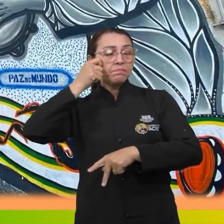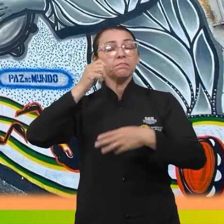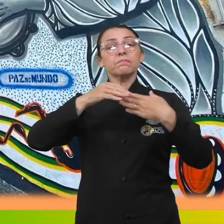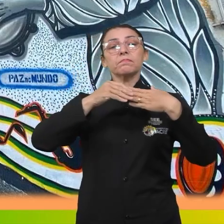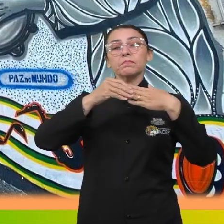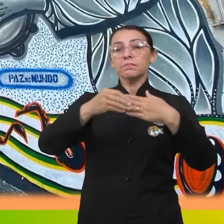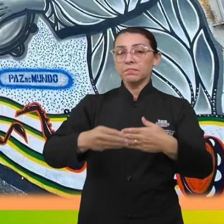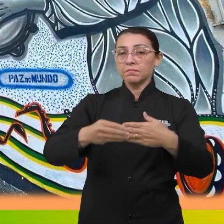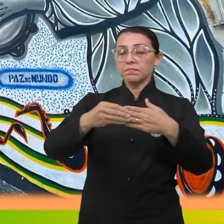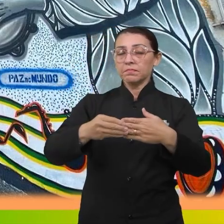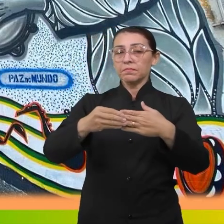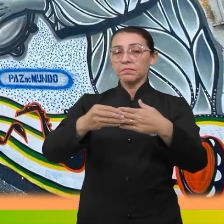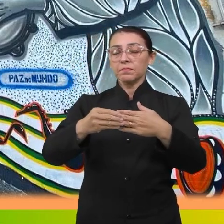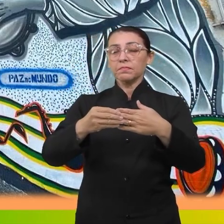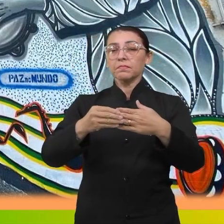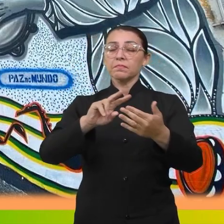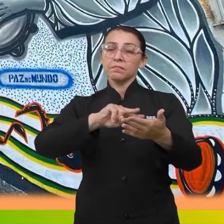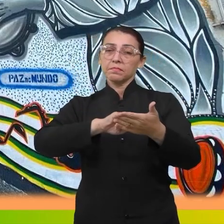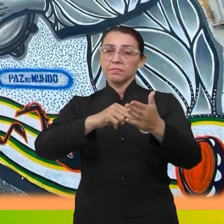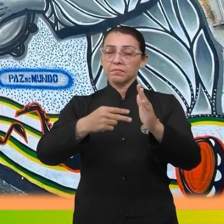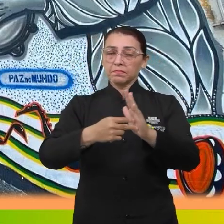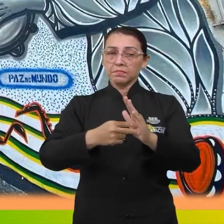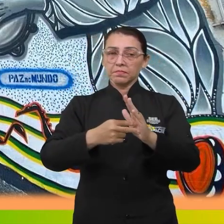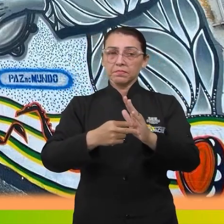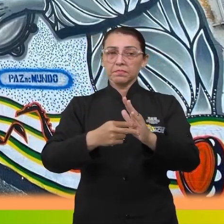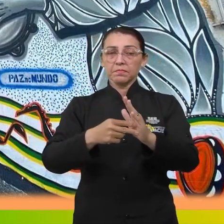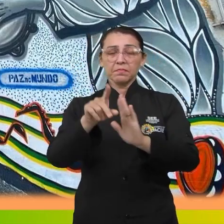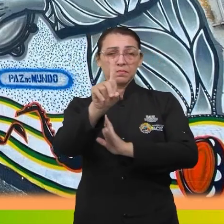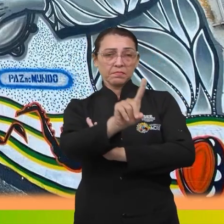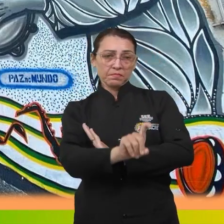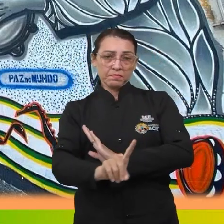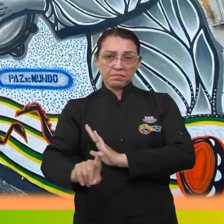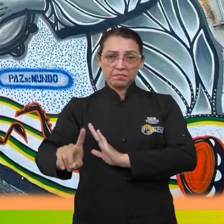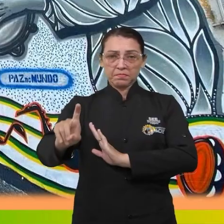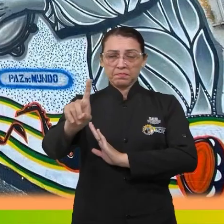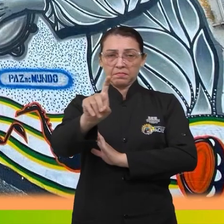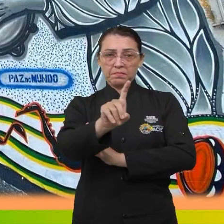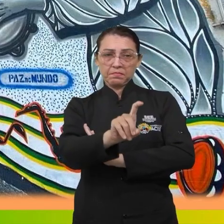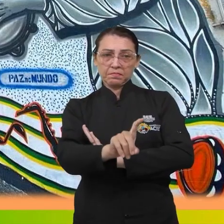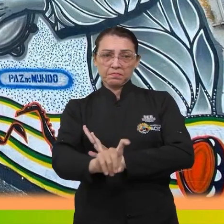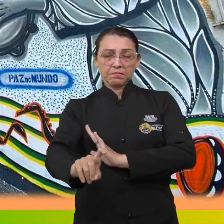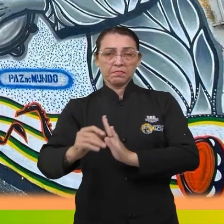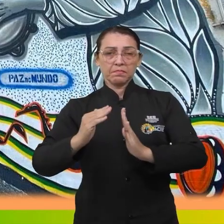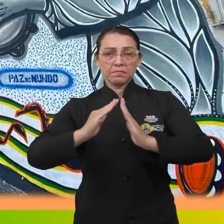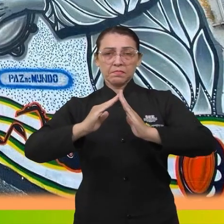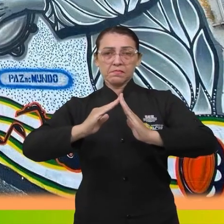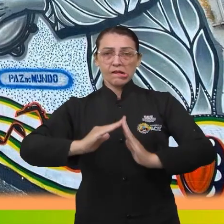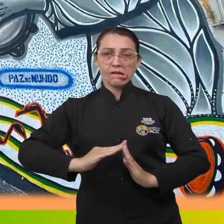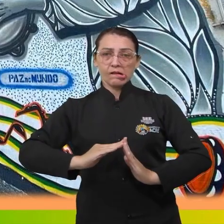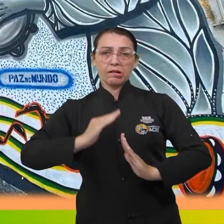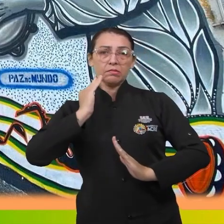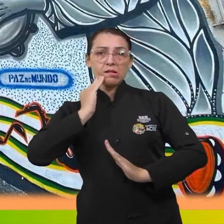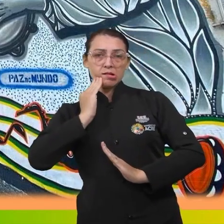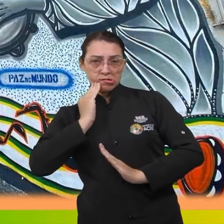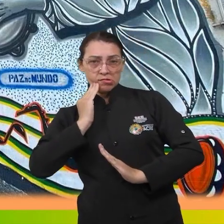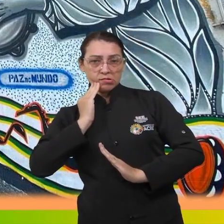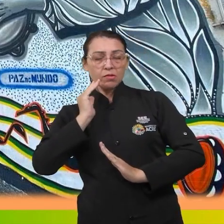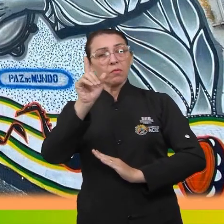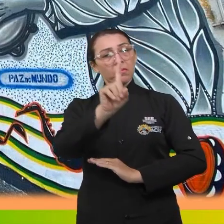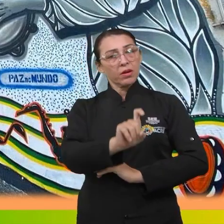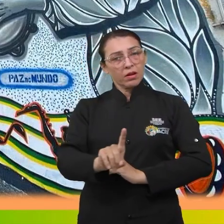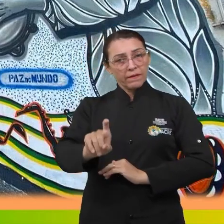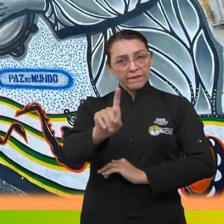traz essa questão nesse sentido. O grafite na arte periférica. A gente sabe que o